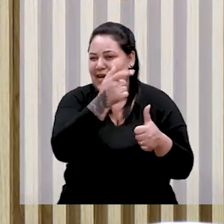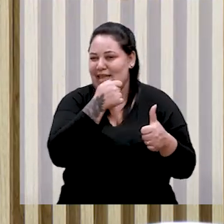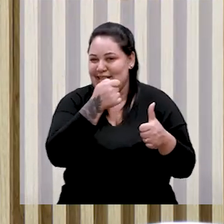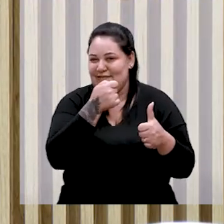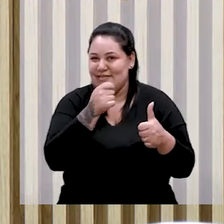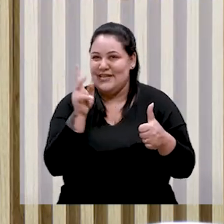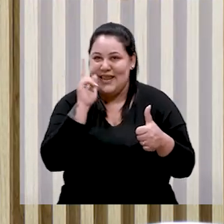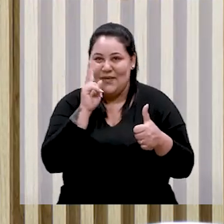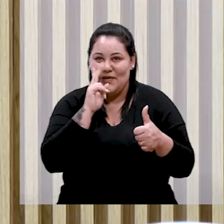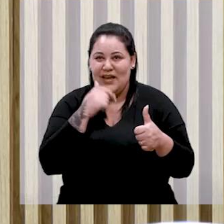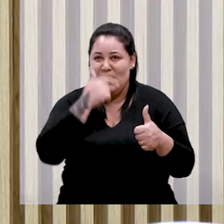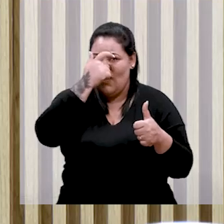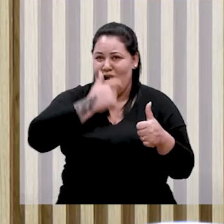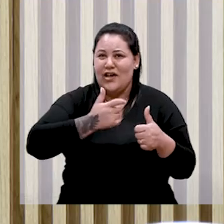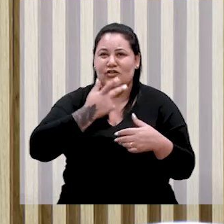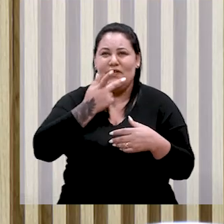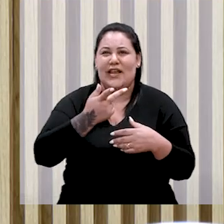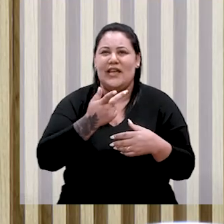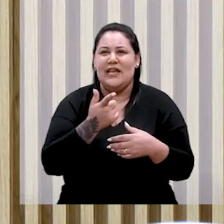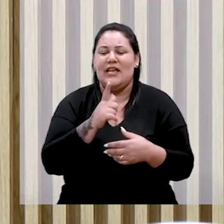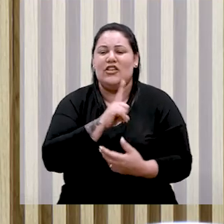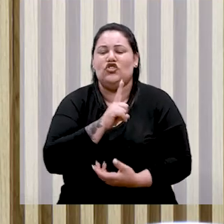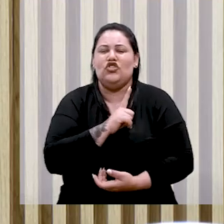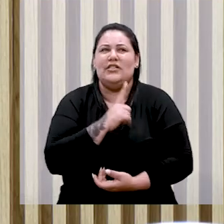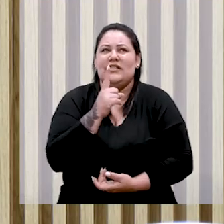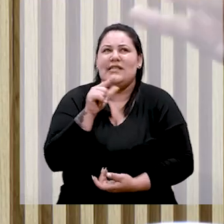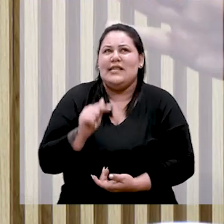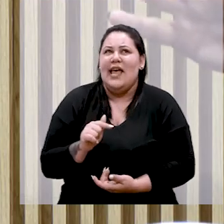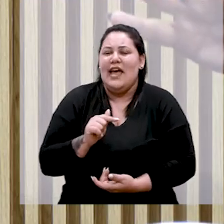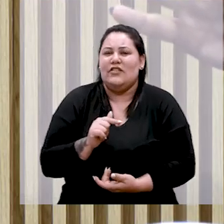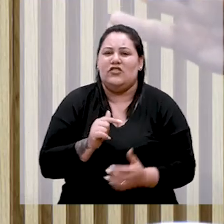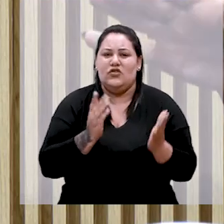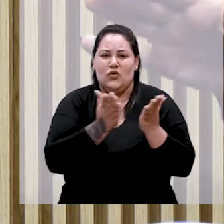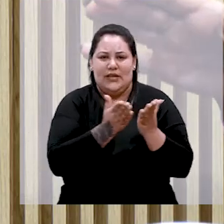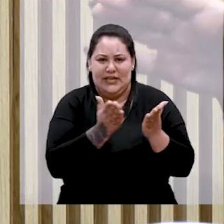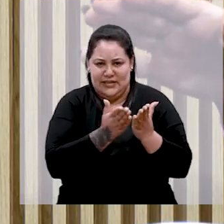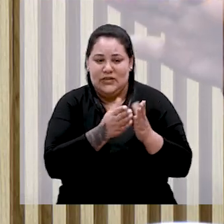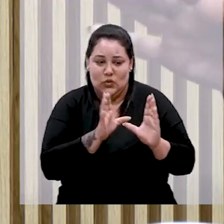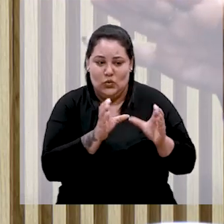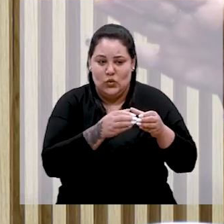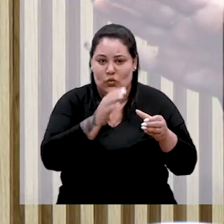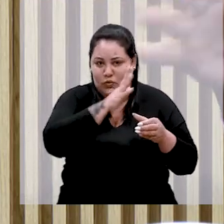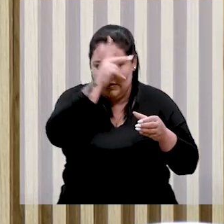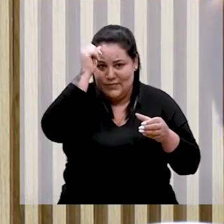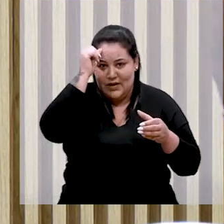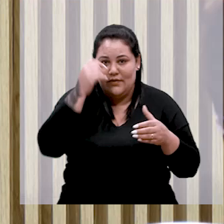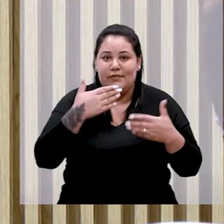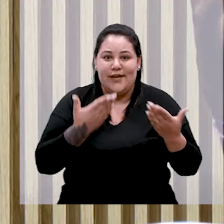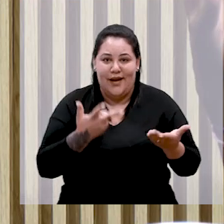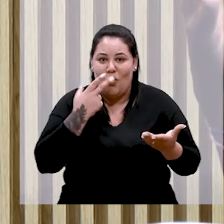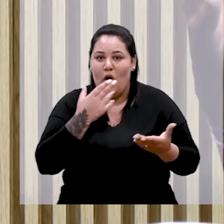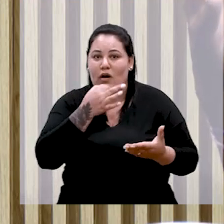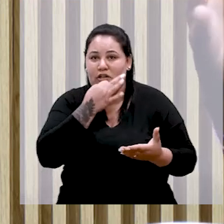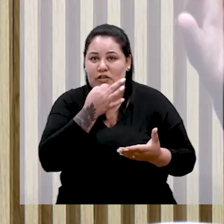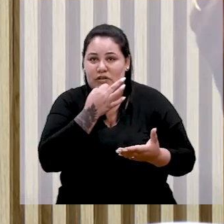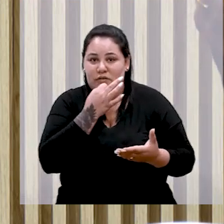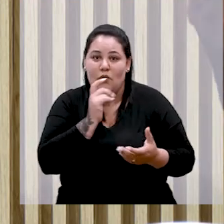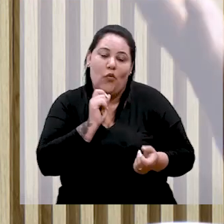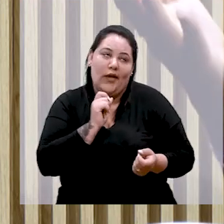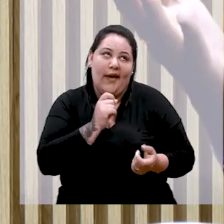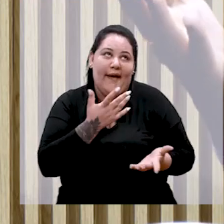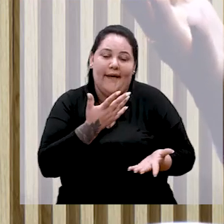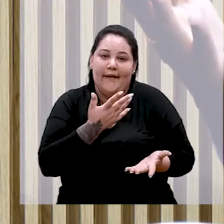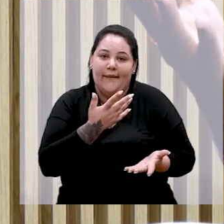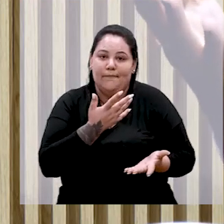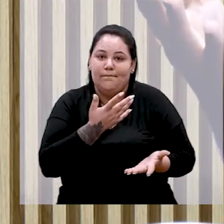primeira entrevista, talvez eu tenha dito, né, que a gente tinha 17 estudantes identificados numa rede municipal tão grande quanto era a nossa, o